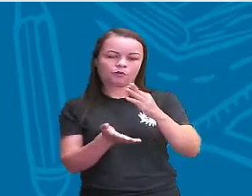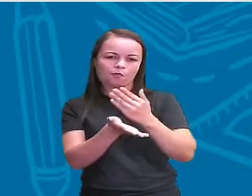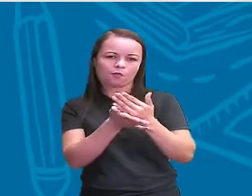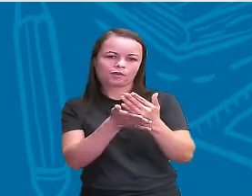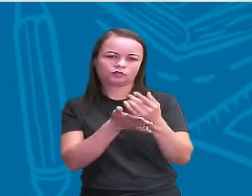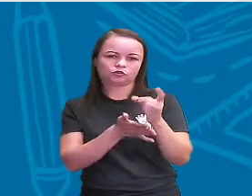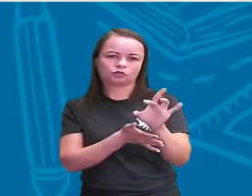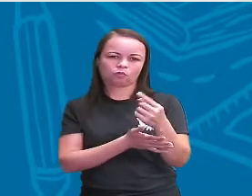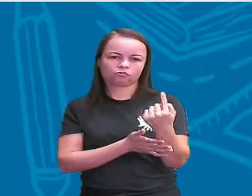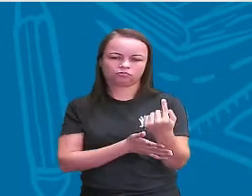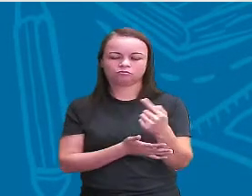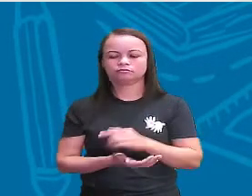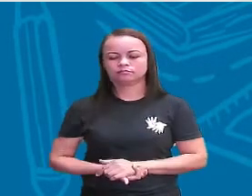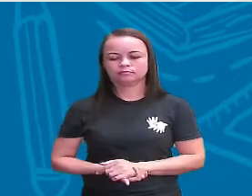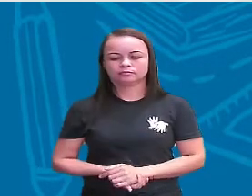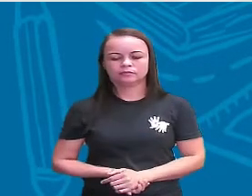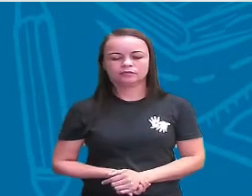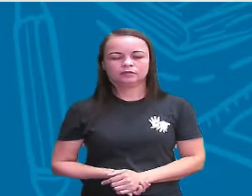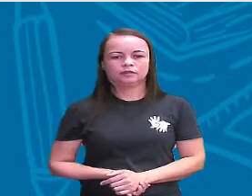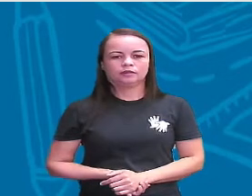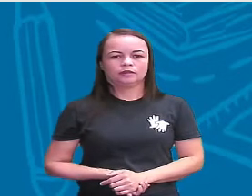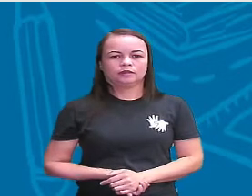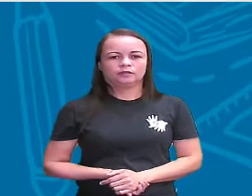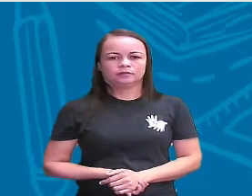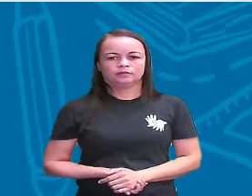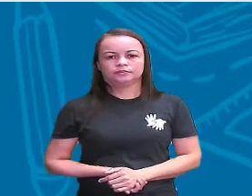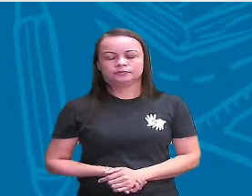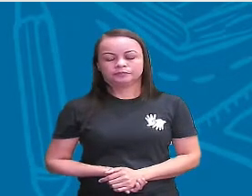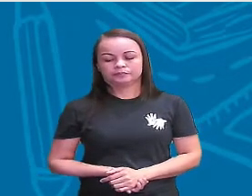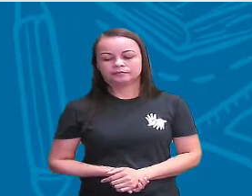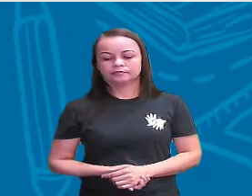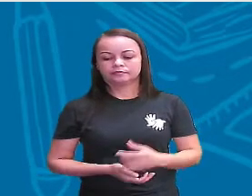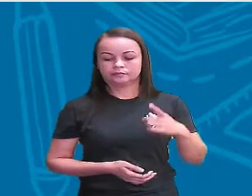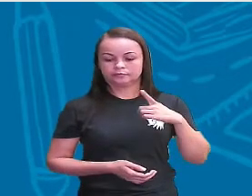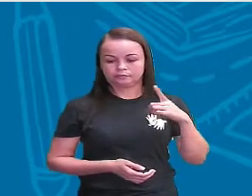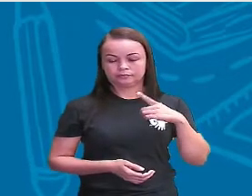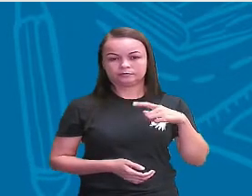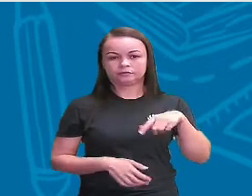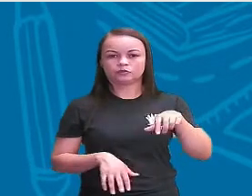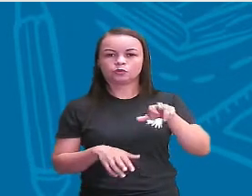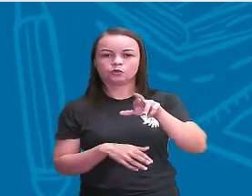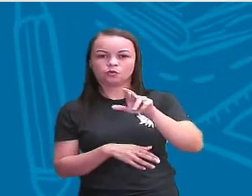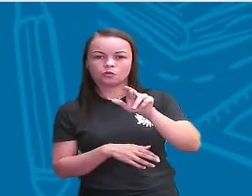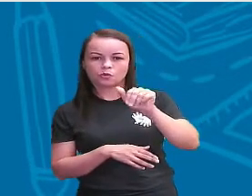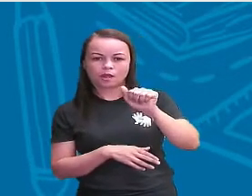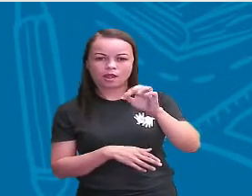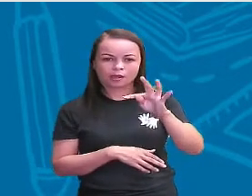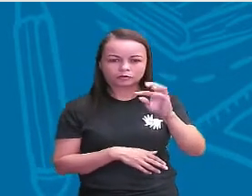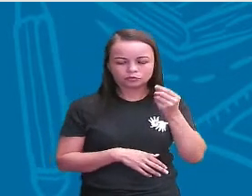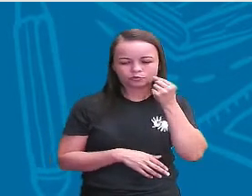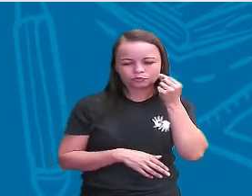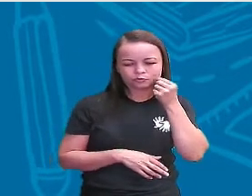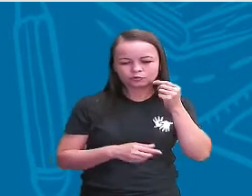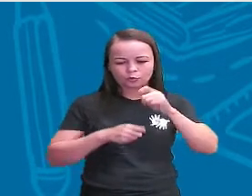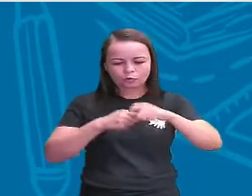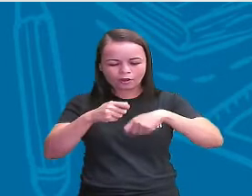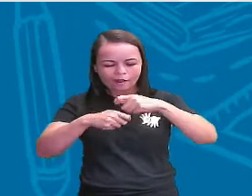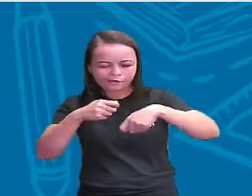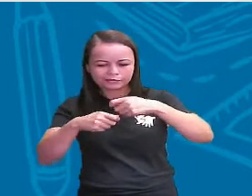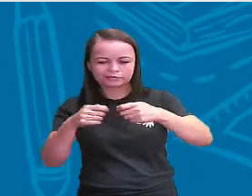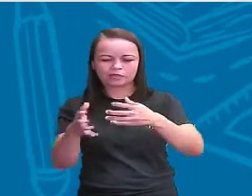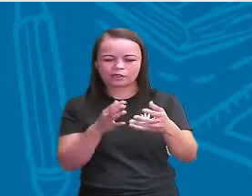palavras, ok? Temos aqui, ó, o rato, o carretel,